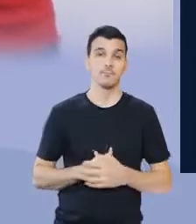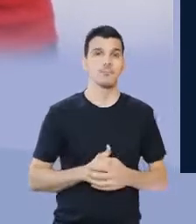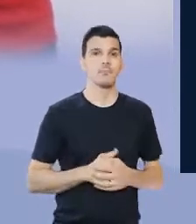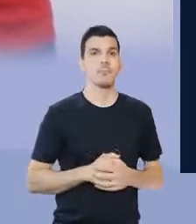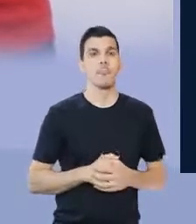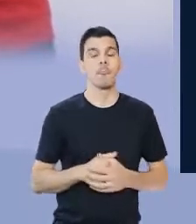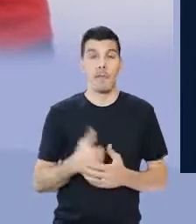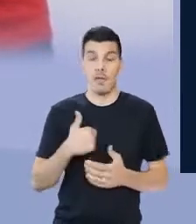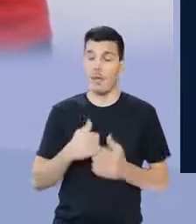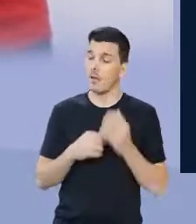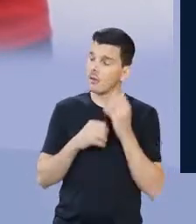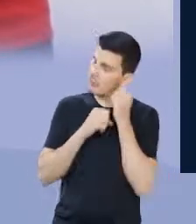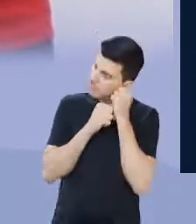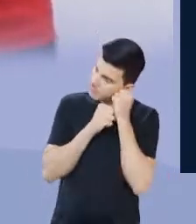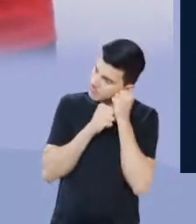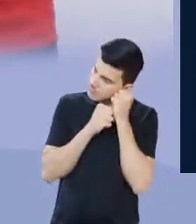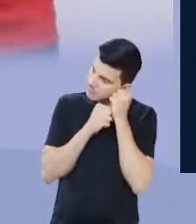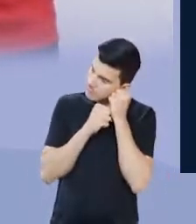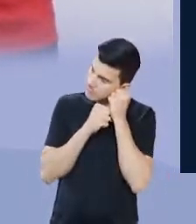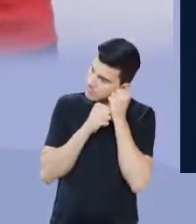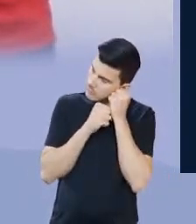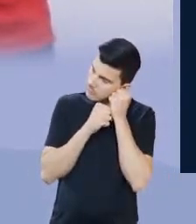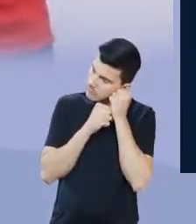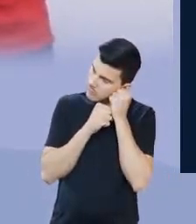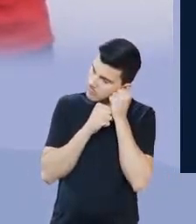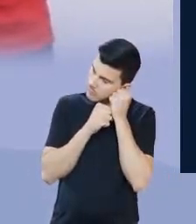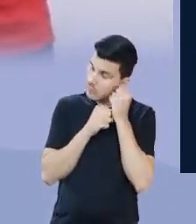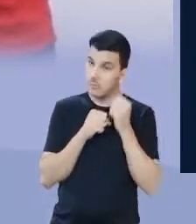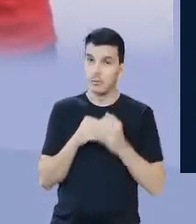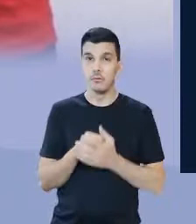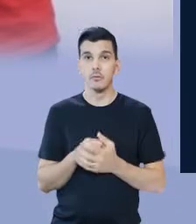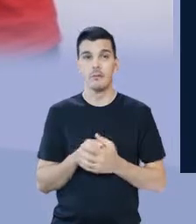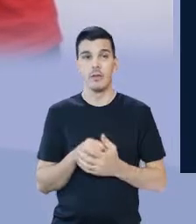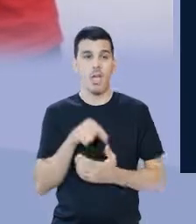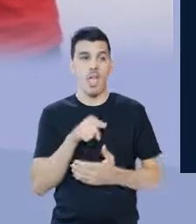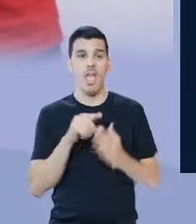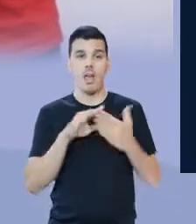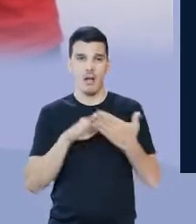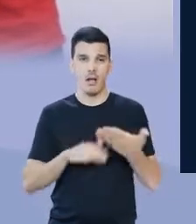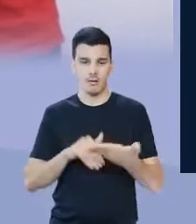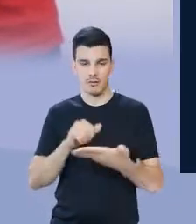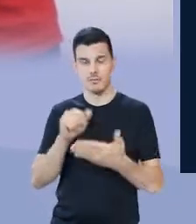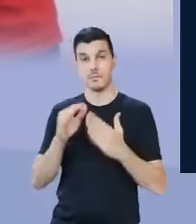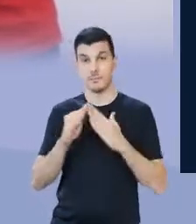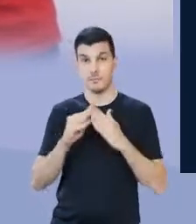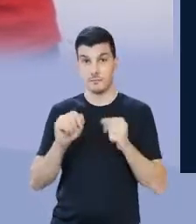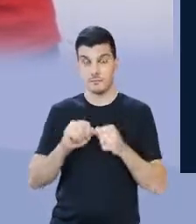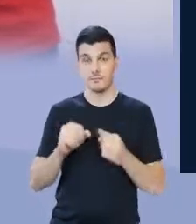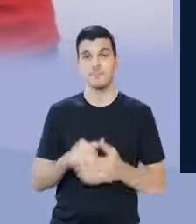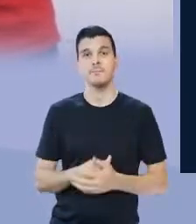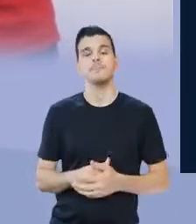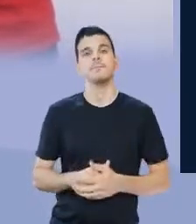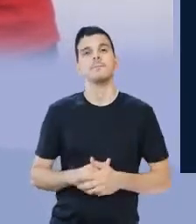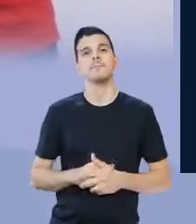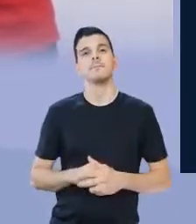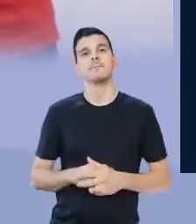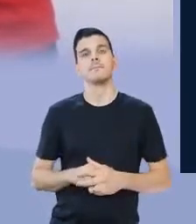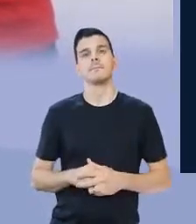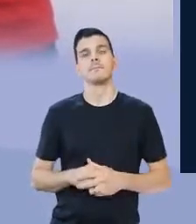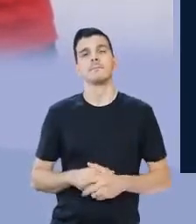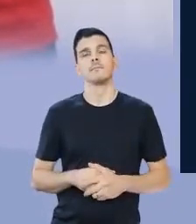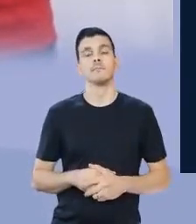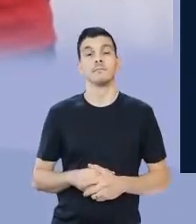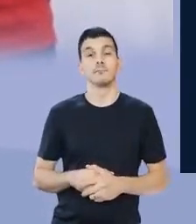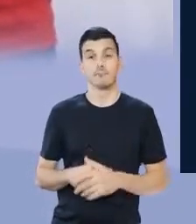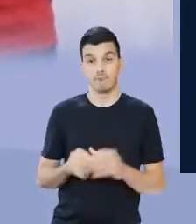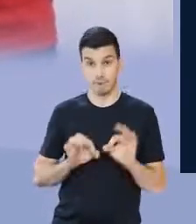estava dormindo enquanto ela estava fazendo o dever de casa dela. E he was doing his homework while we were playing video games.